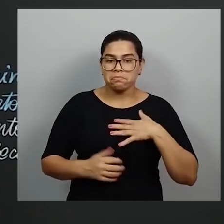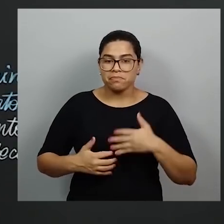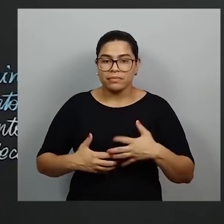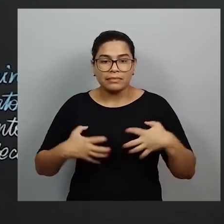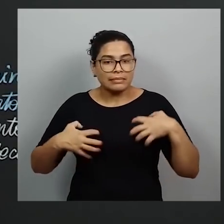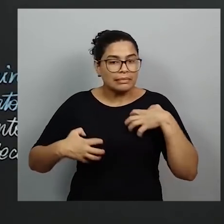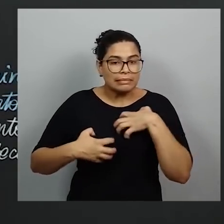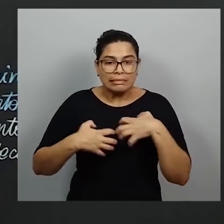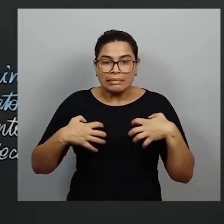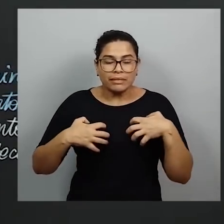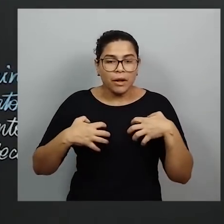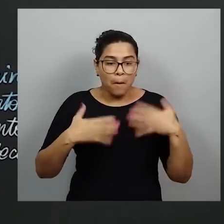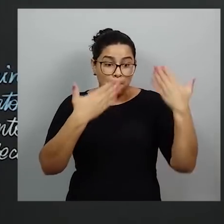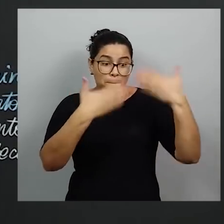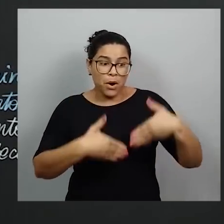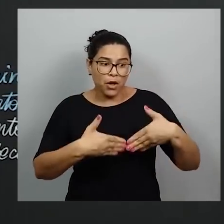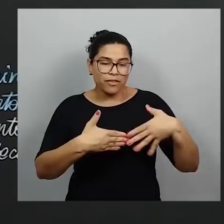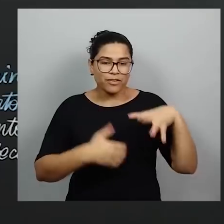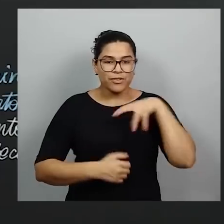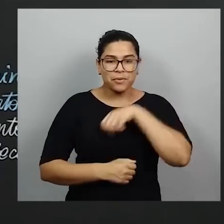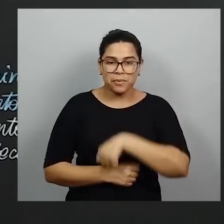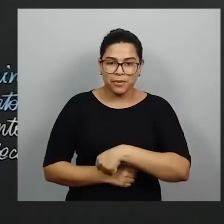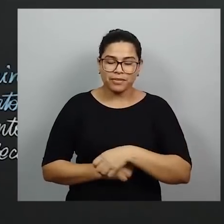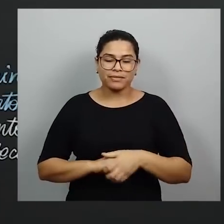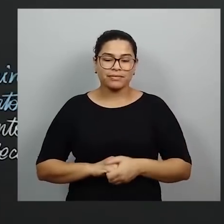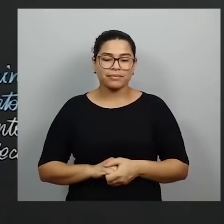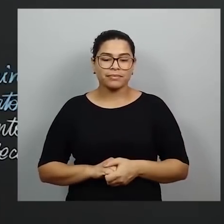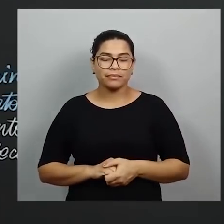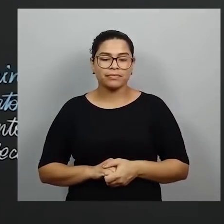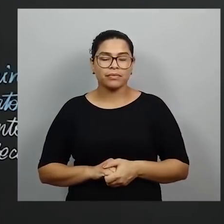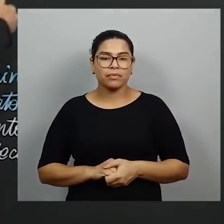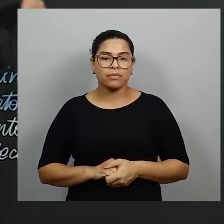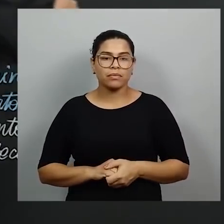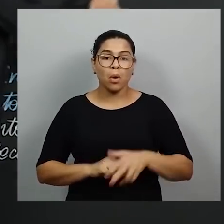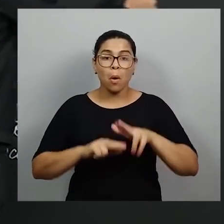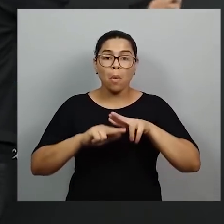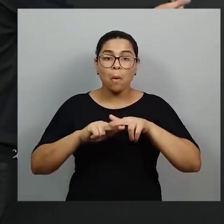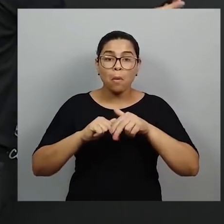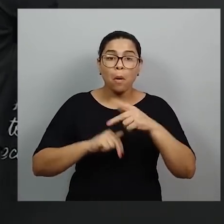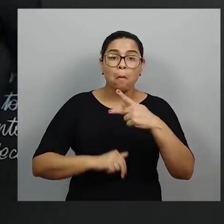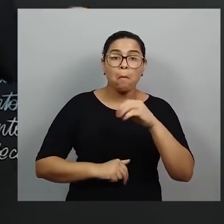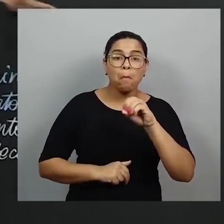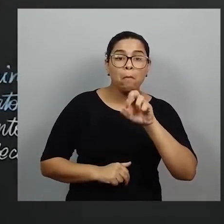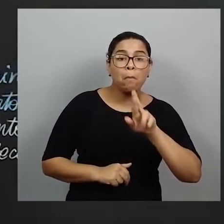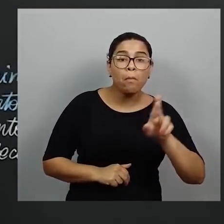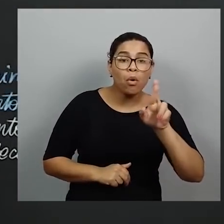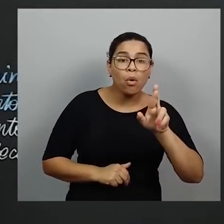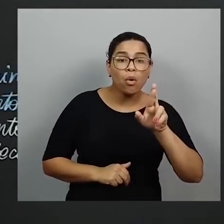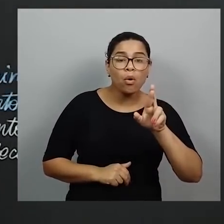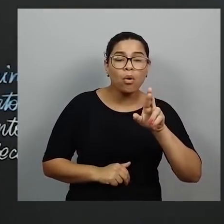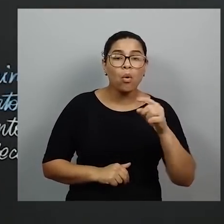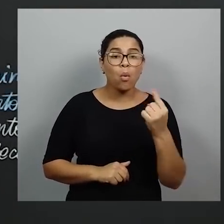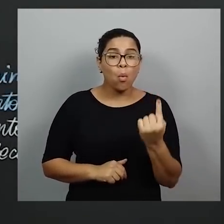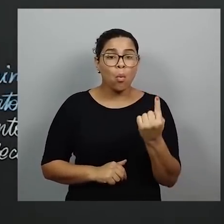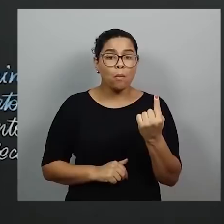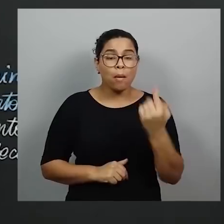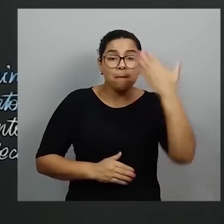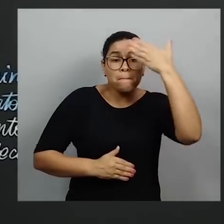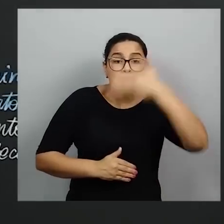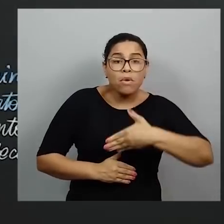ansiosa por uma prova de amor. Nesse caso, a expressão inteira aqui, né? Por uma prova de amor, complementa o sentido